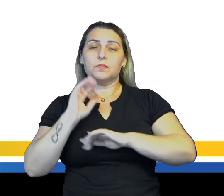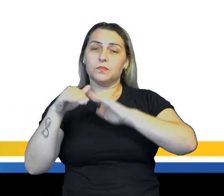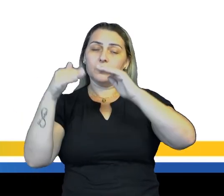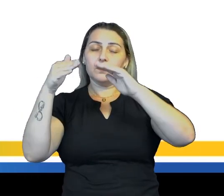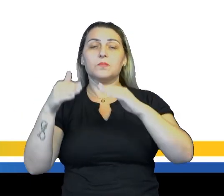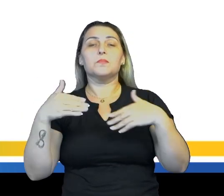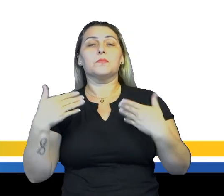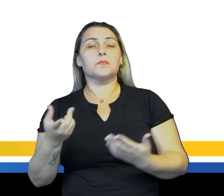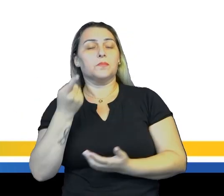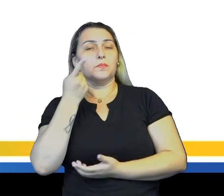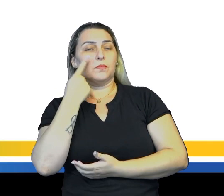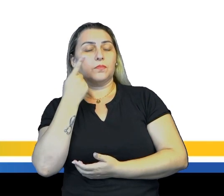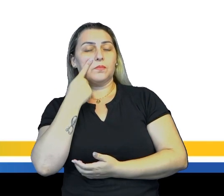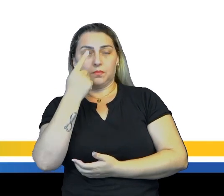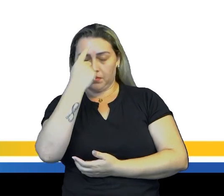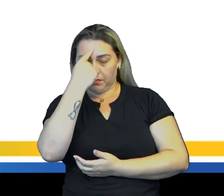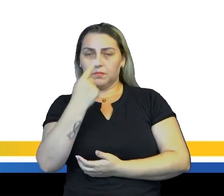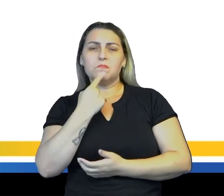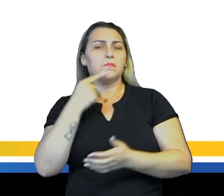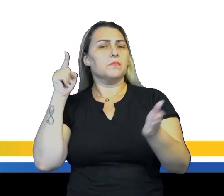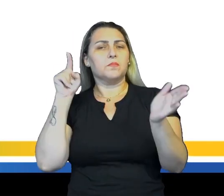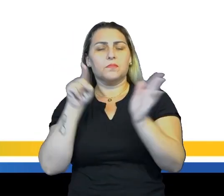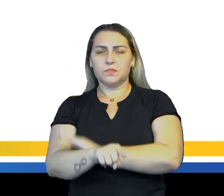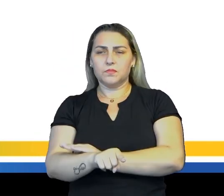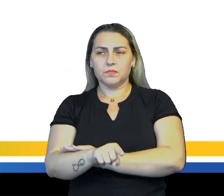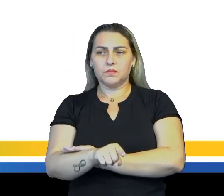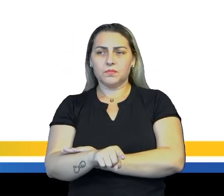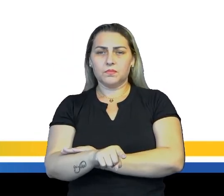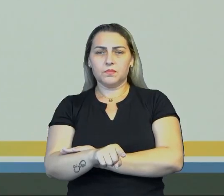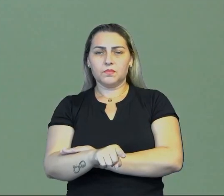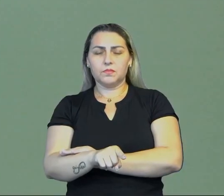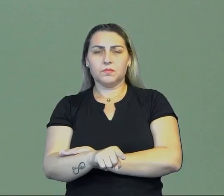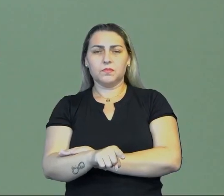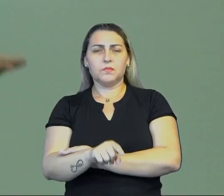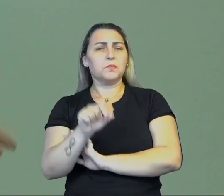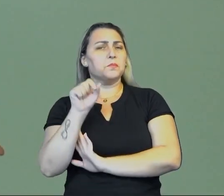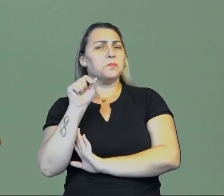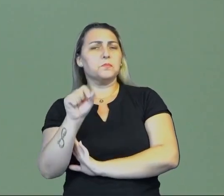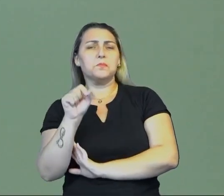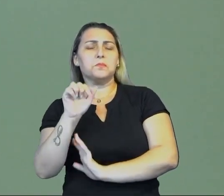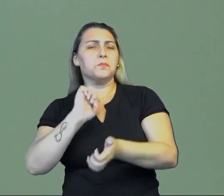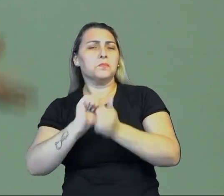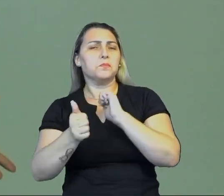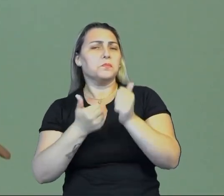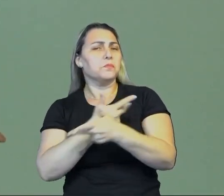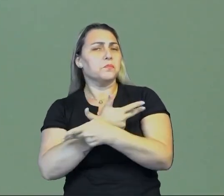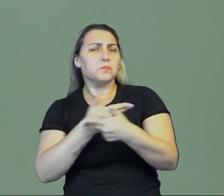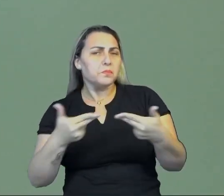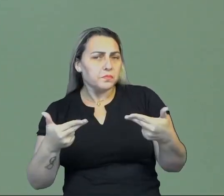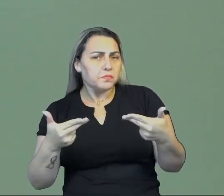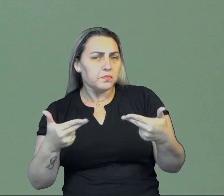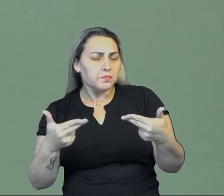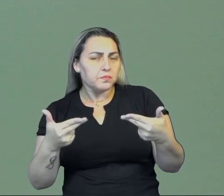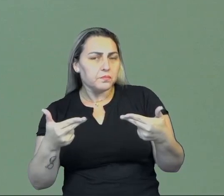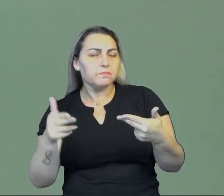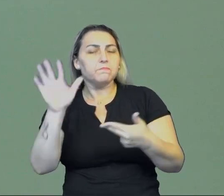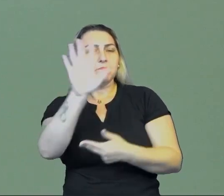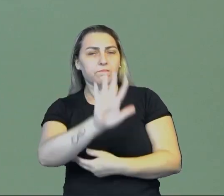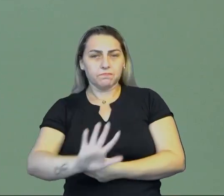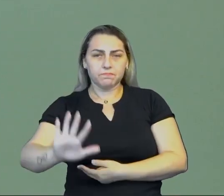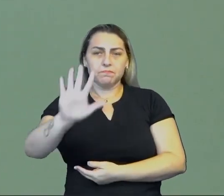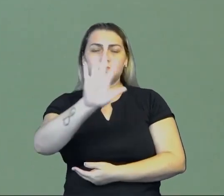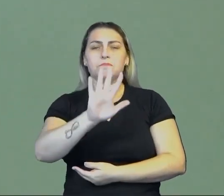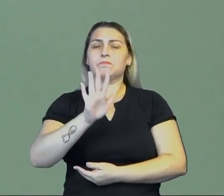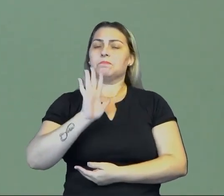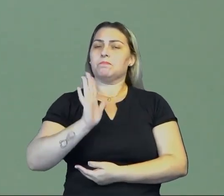ficava observe a imagem e aí eu pergunto O que é Atletismo mas o que é atletismo de forma geral